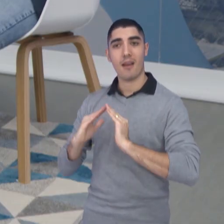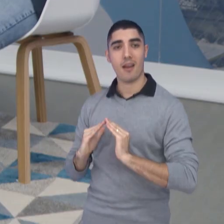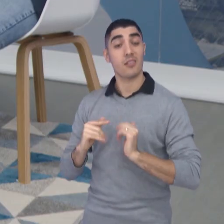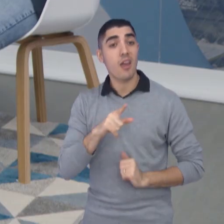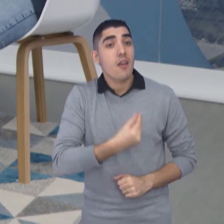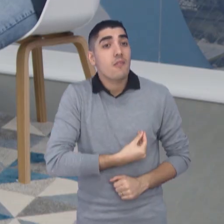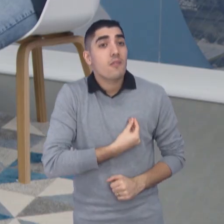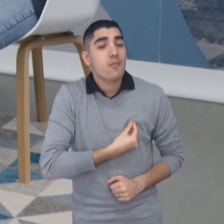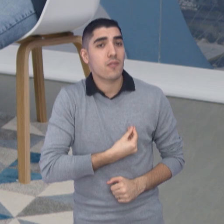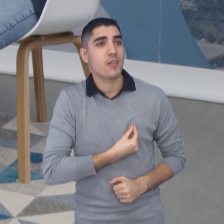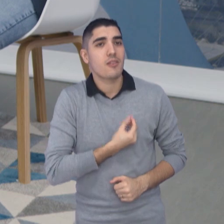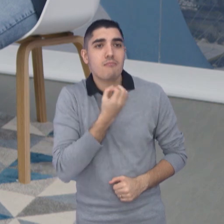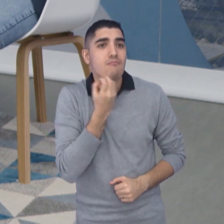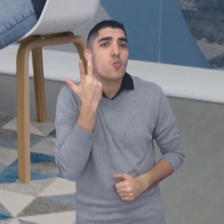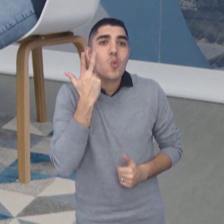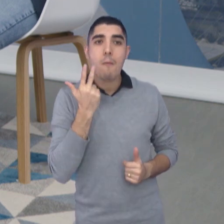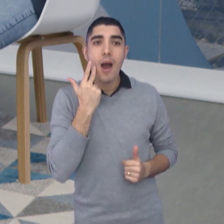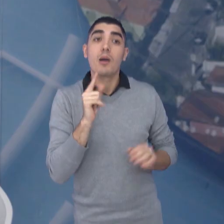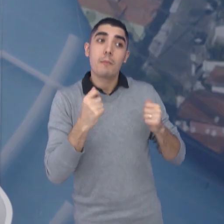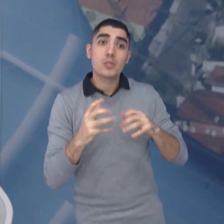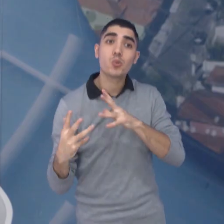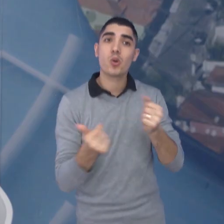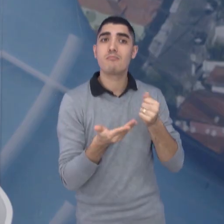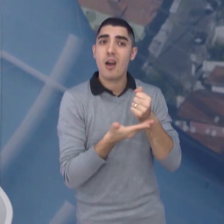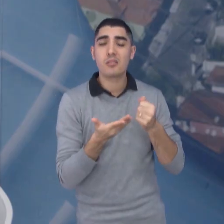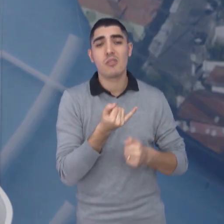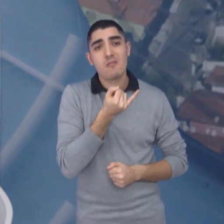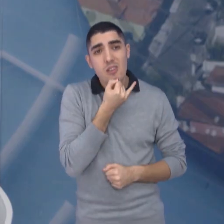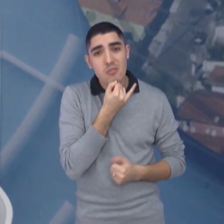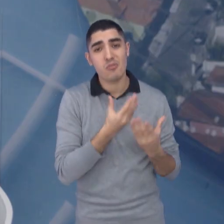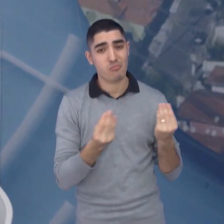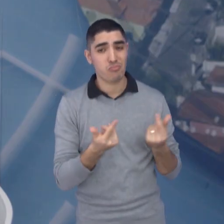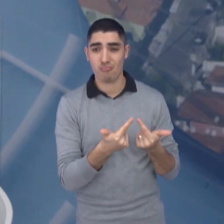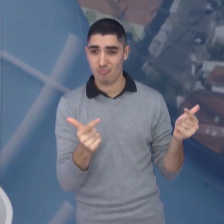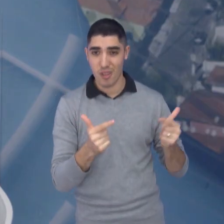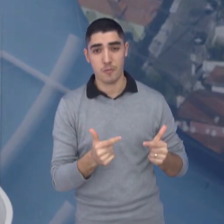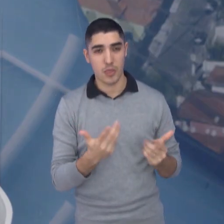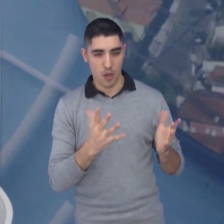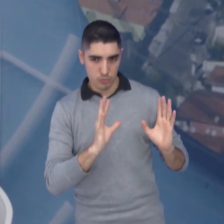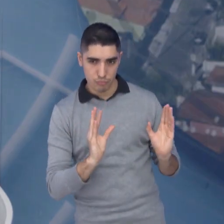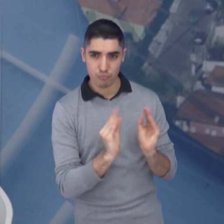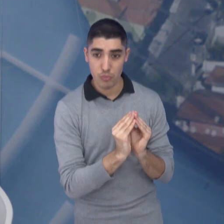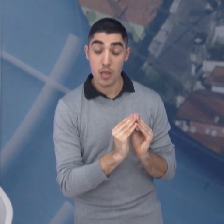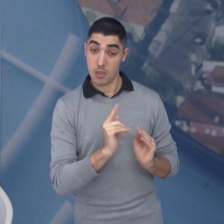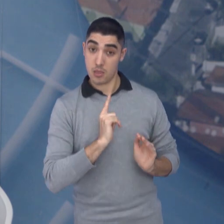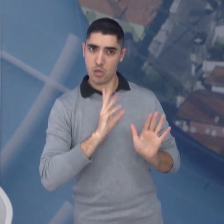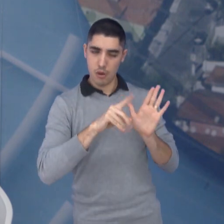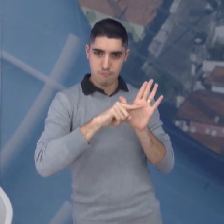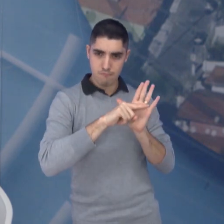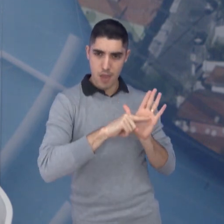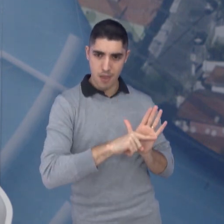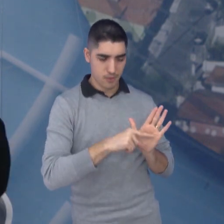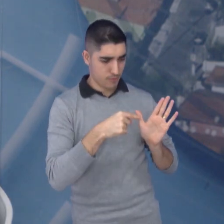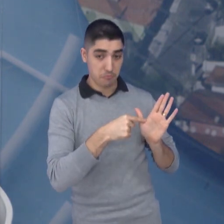o básico para todo mundo, é o mínimo, né? Sim. Infelizmente a gente não tem isso. E rapidamente, para concluir, até tem pesquisas que